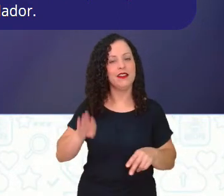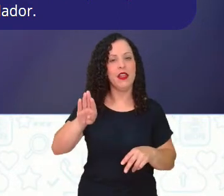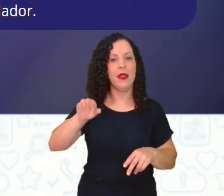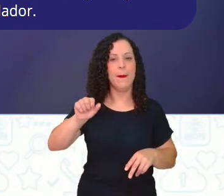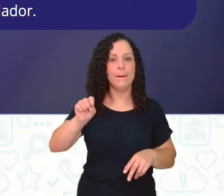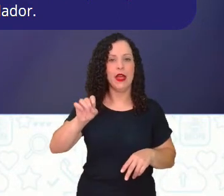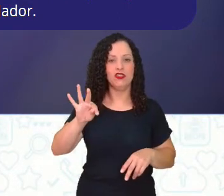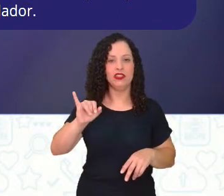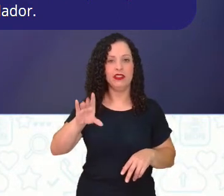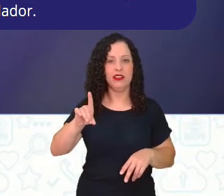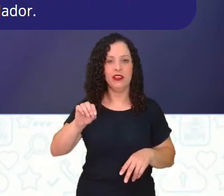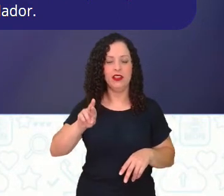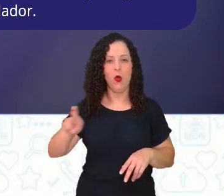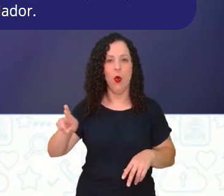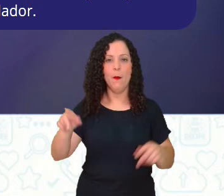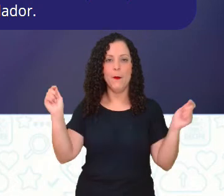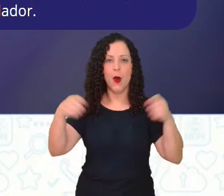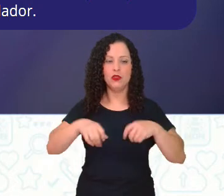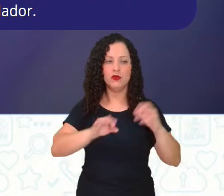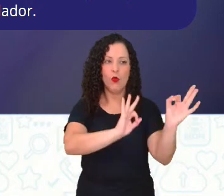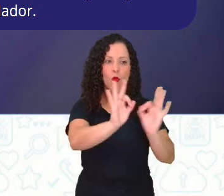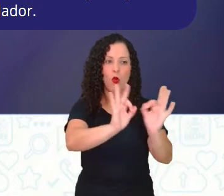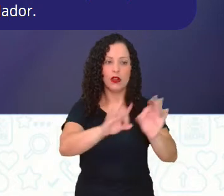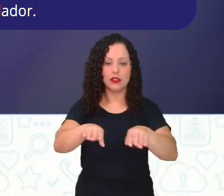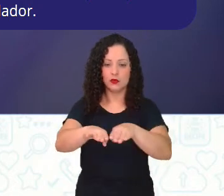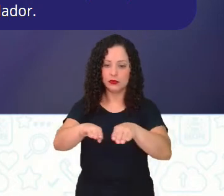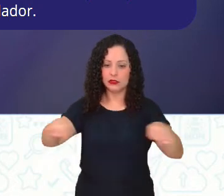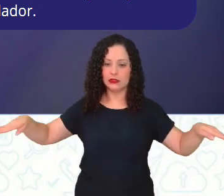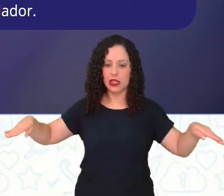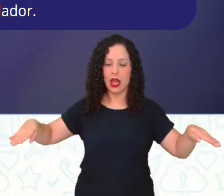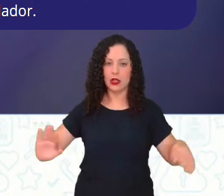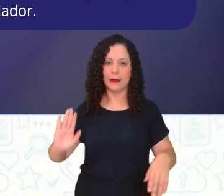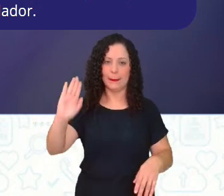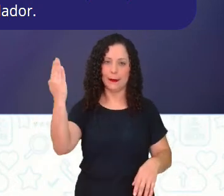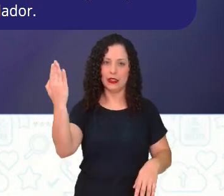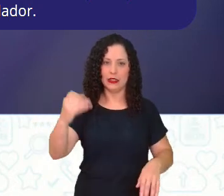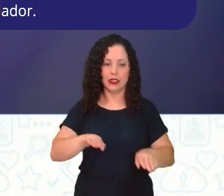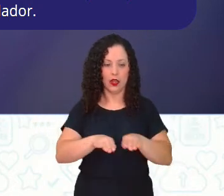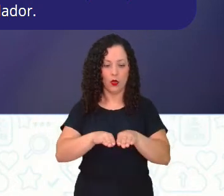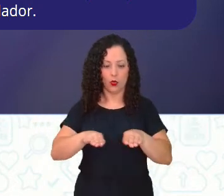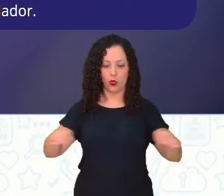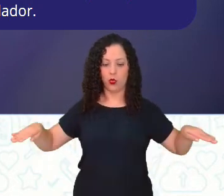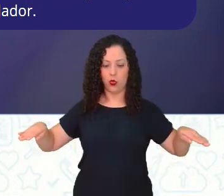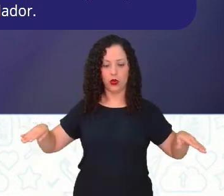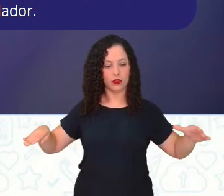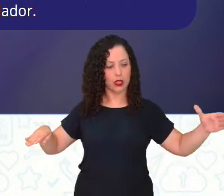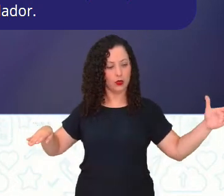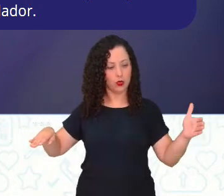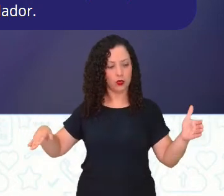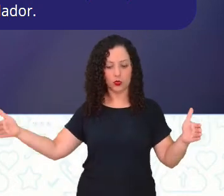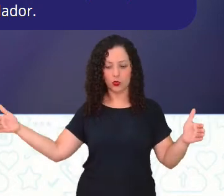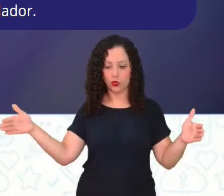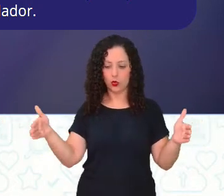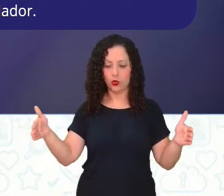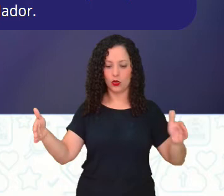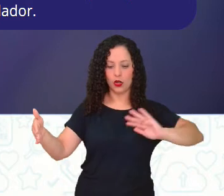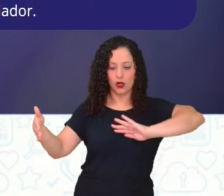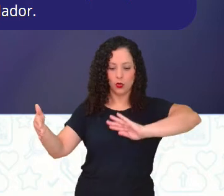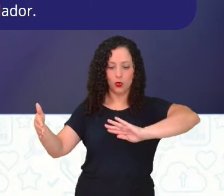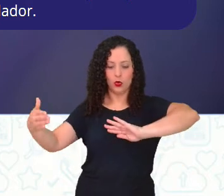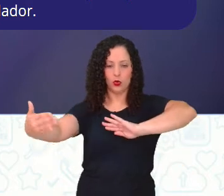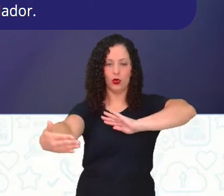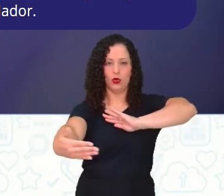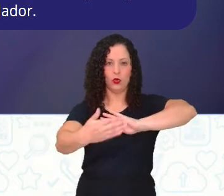pode ser uma armação móvel do cenário, feita de madeira e pano, que se monta as partes laterais do palco para delimitar,